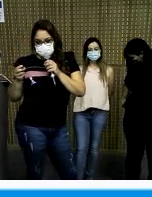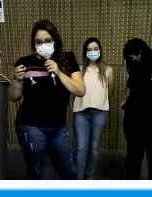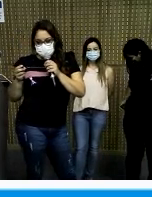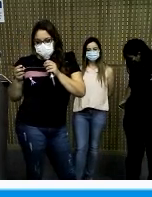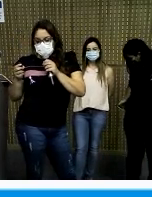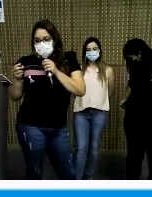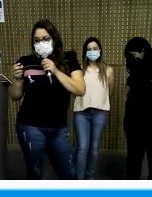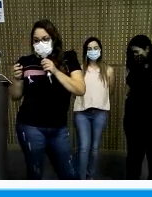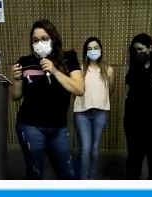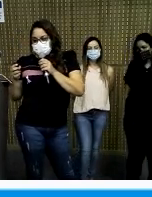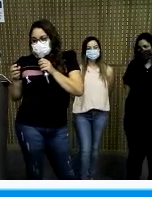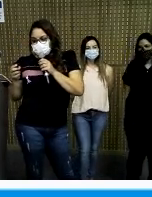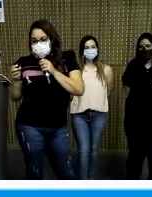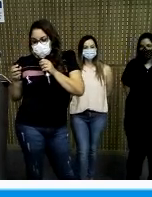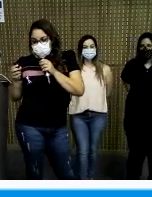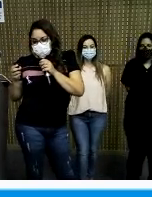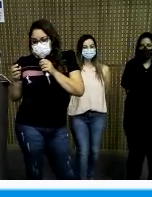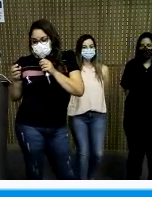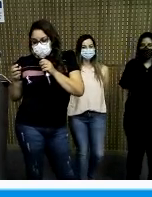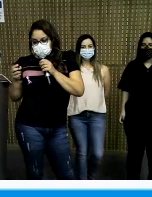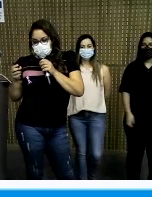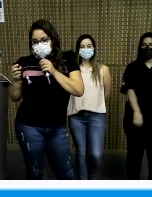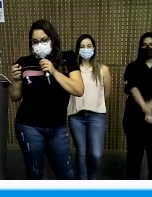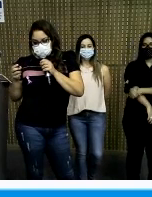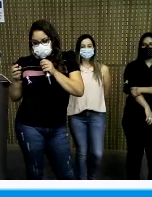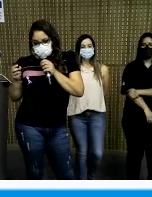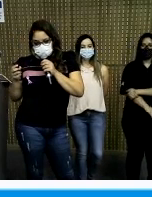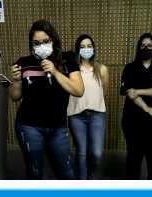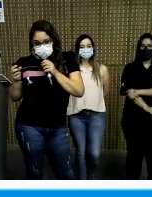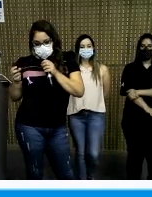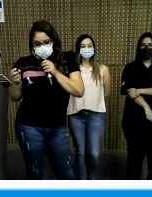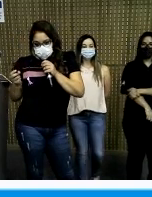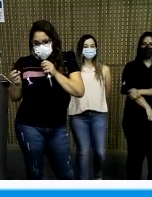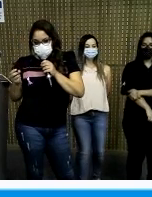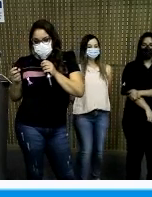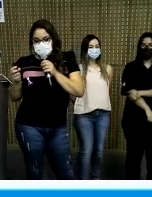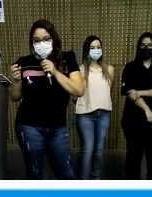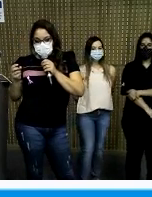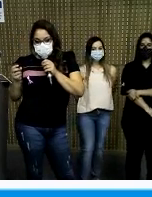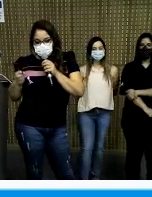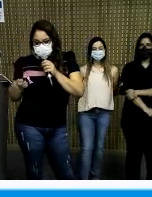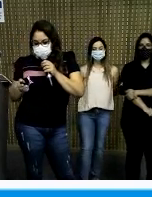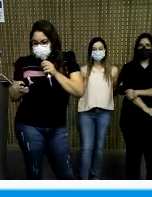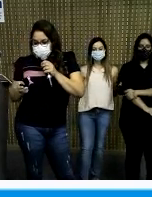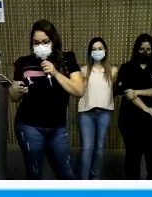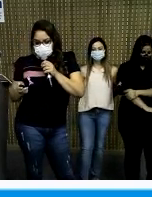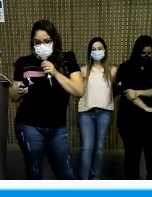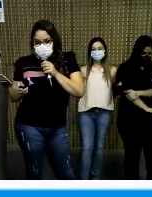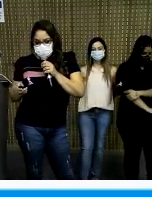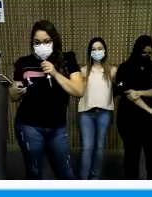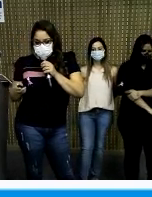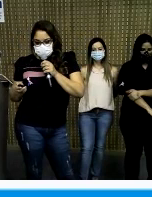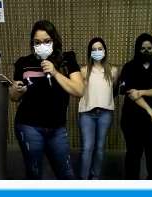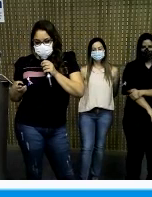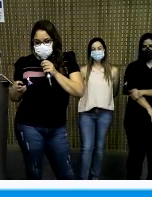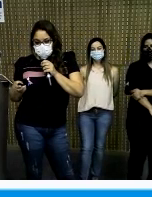6,45%, né? E no primeiro semestre caminhamos para 14,81%. Nas visitas